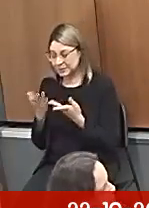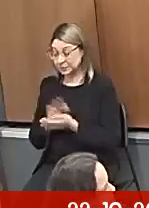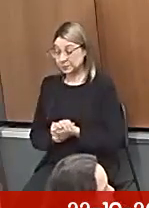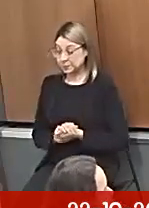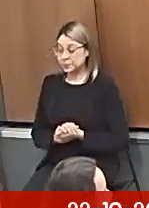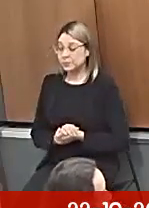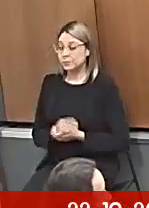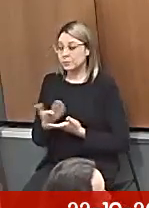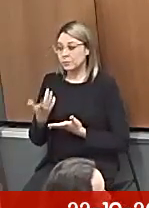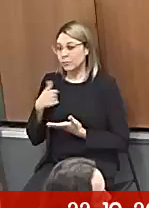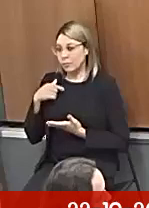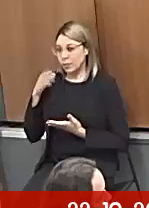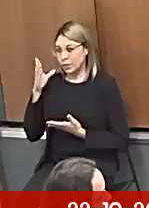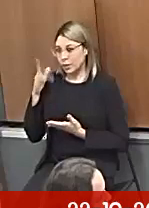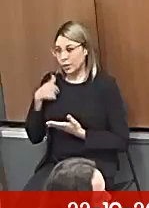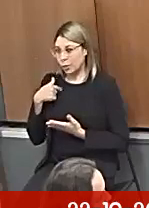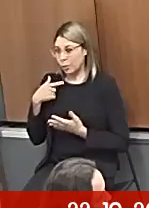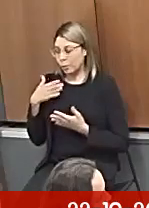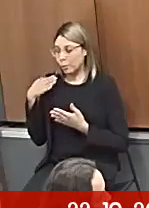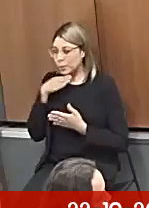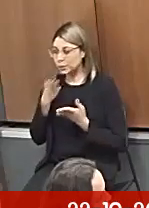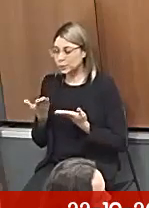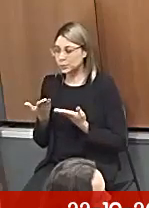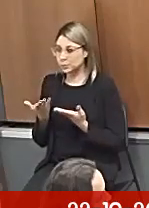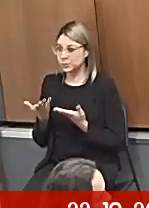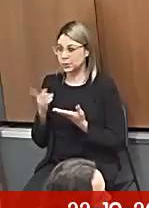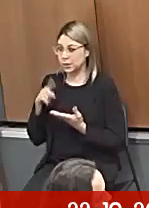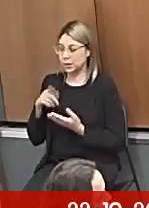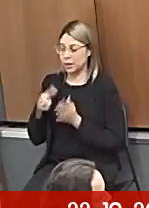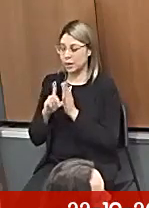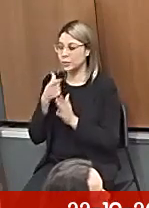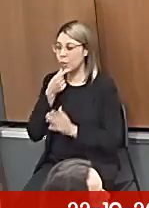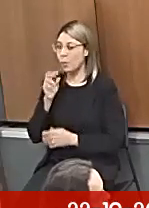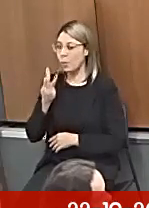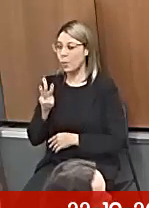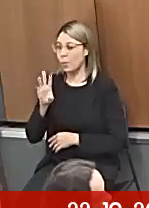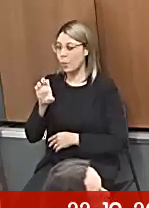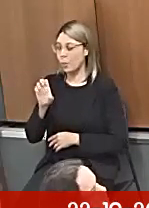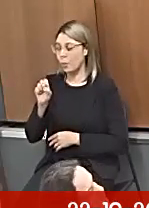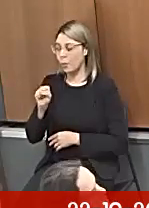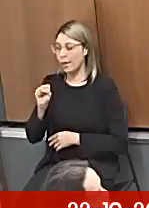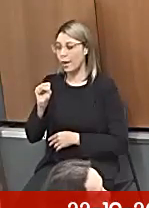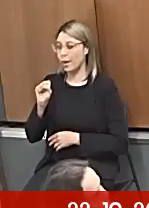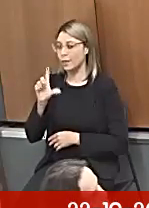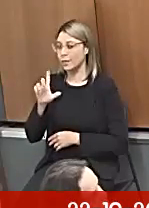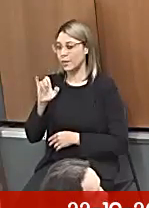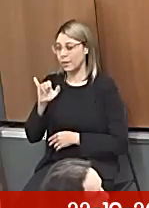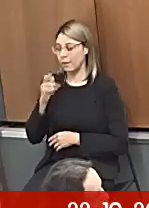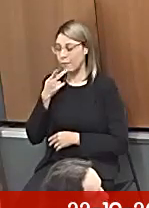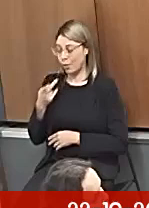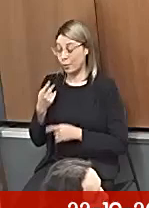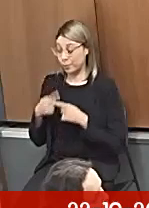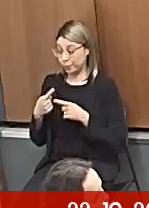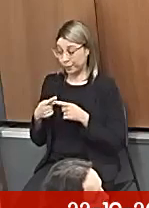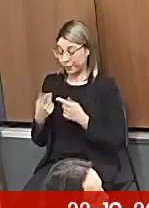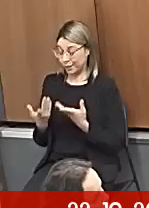vi uma projeção da minha vida no que o Wesley falou. Porque as mães,